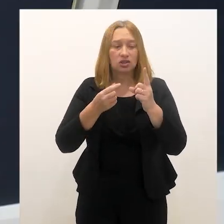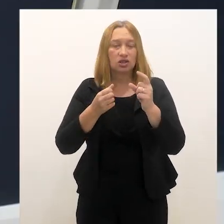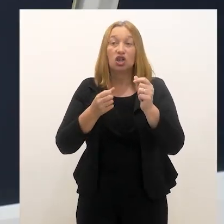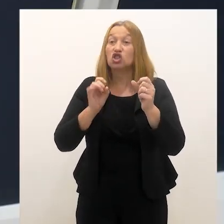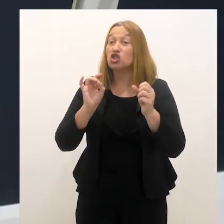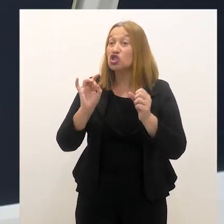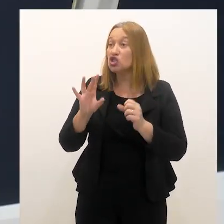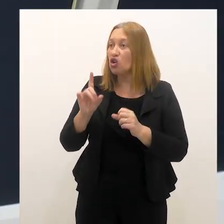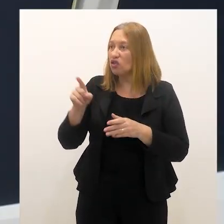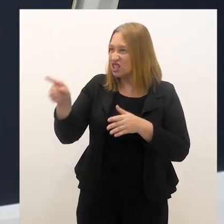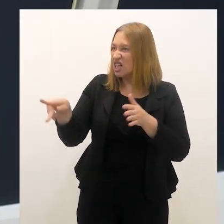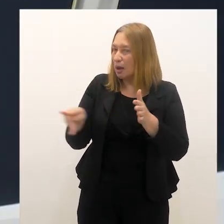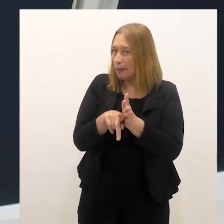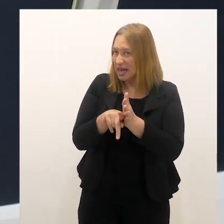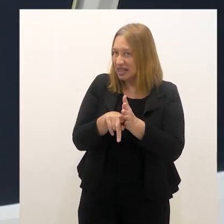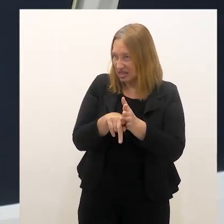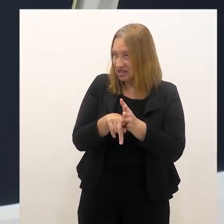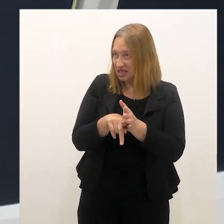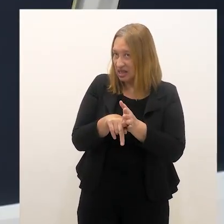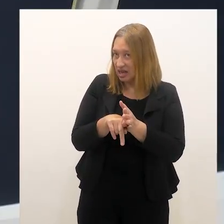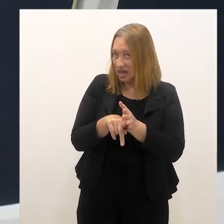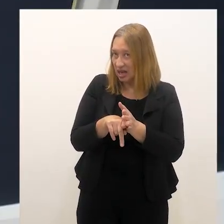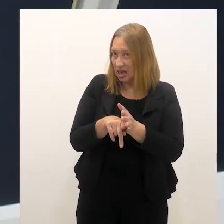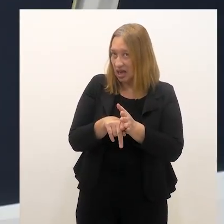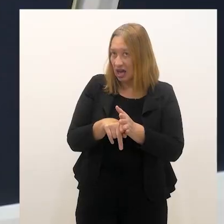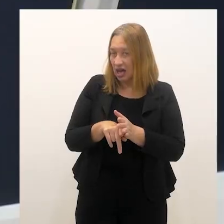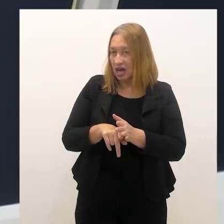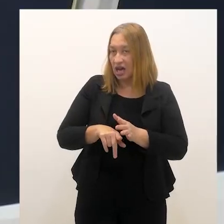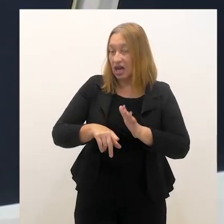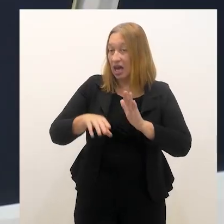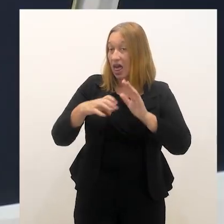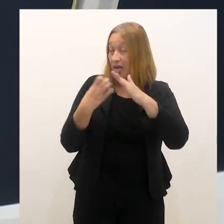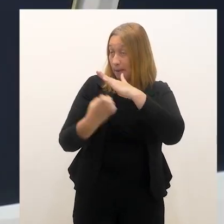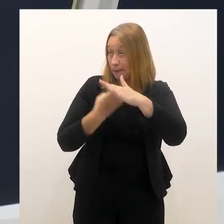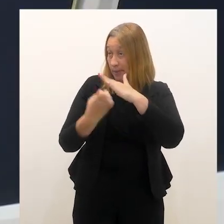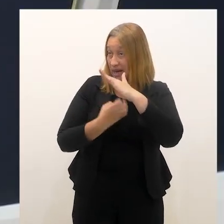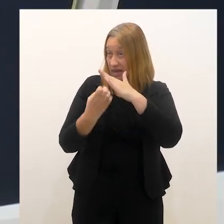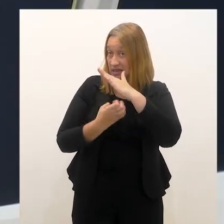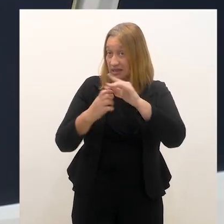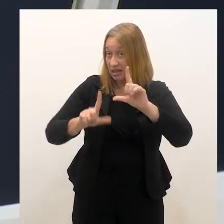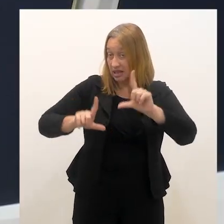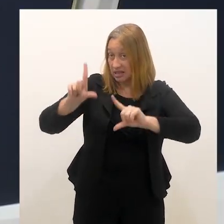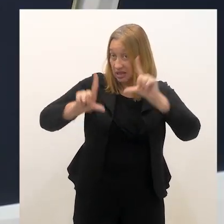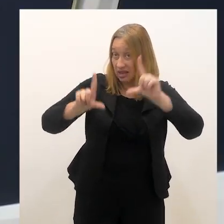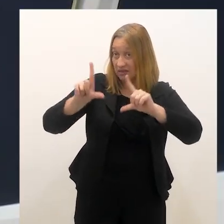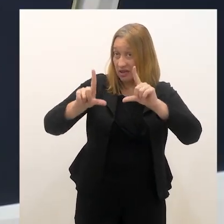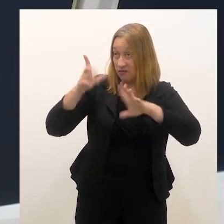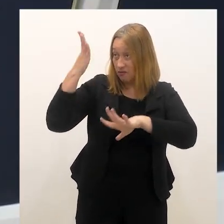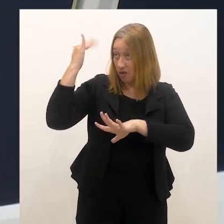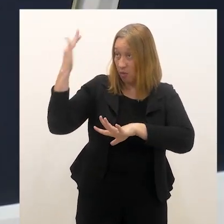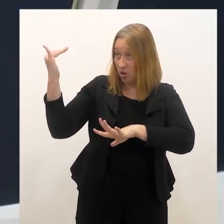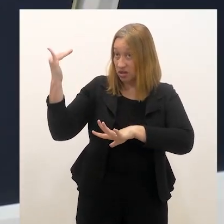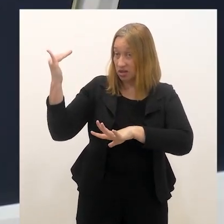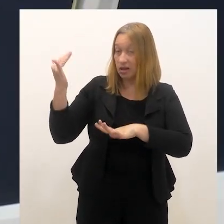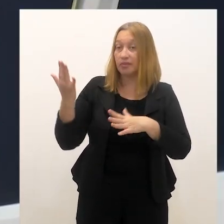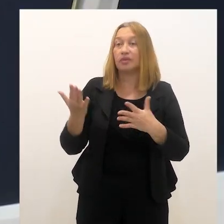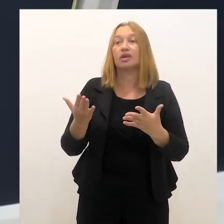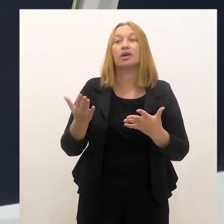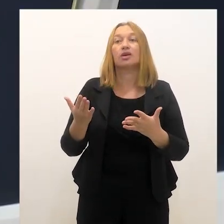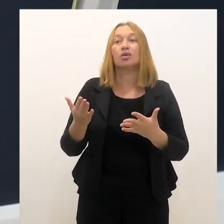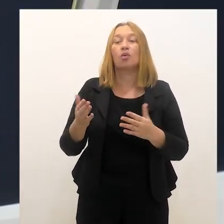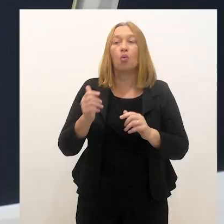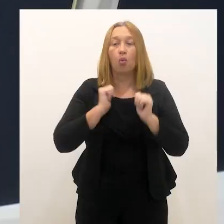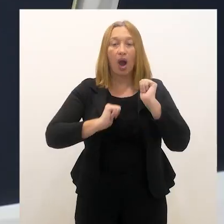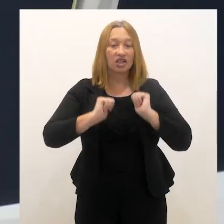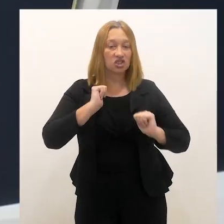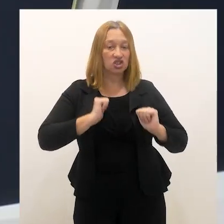você só de você pertencer àquela empresa com credibilidade, àquela empresa grande,